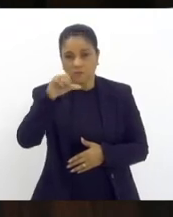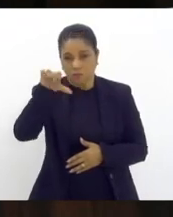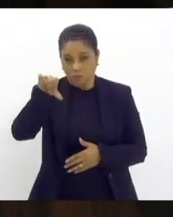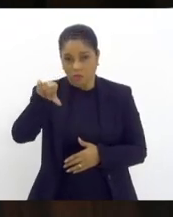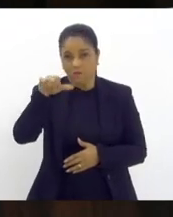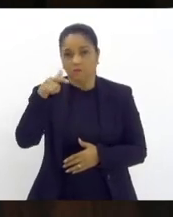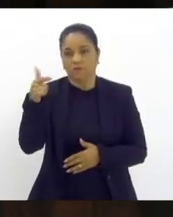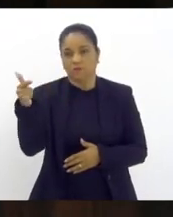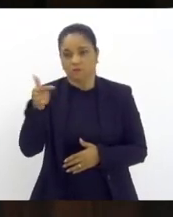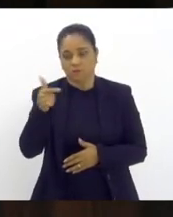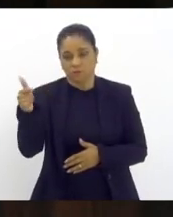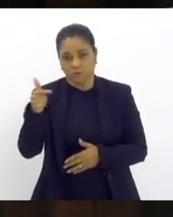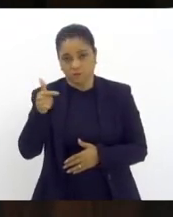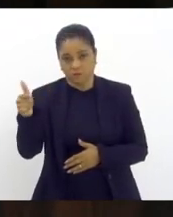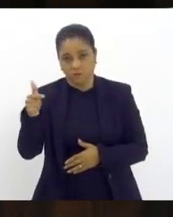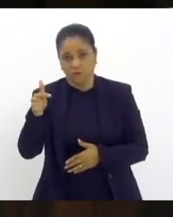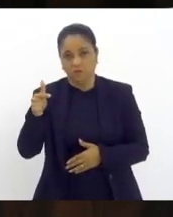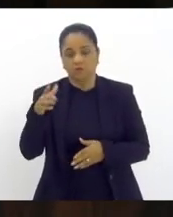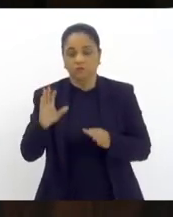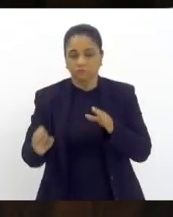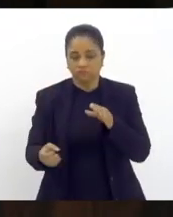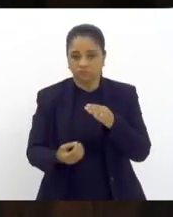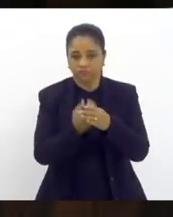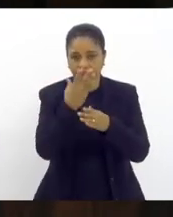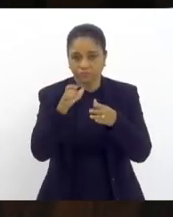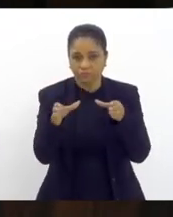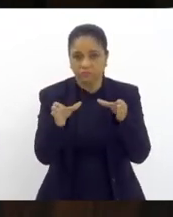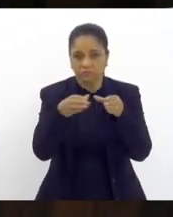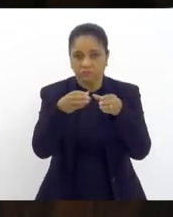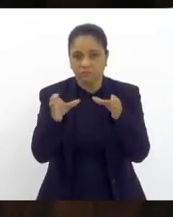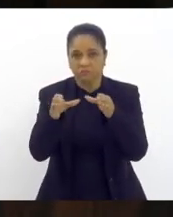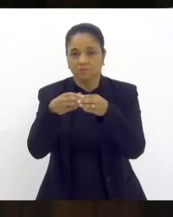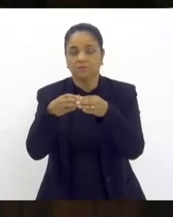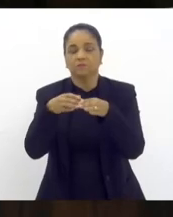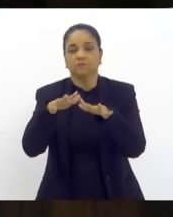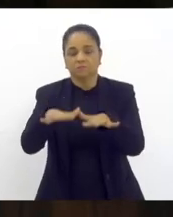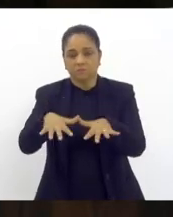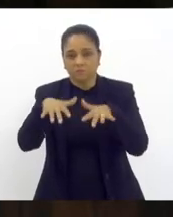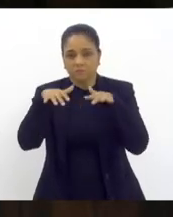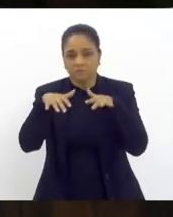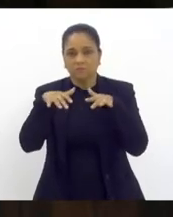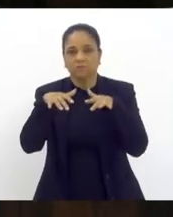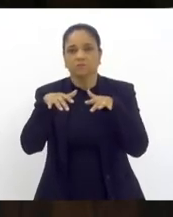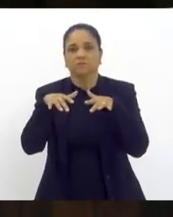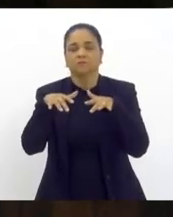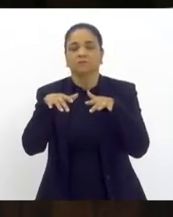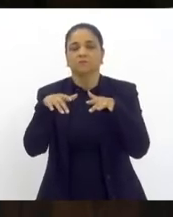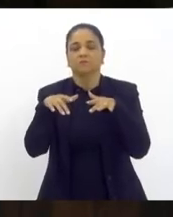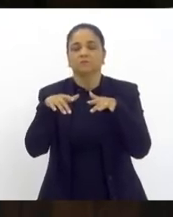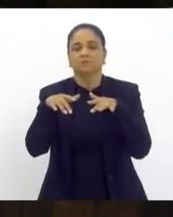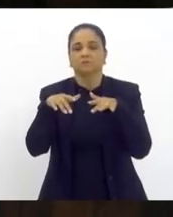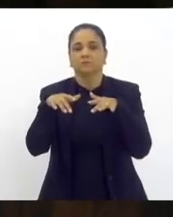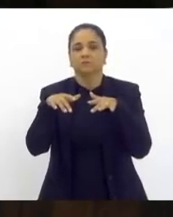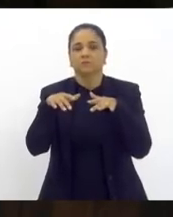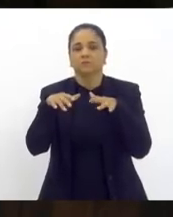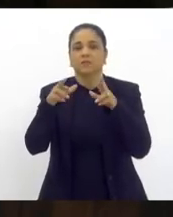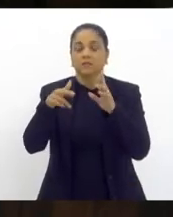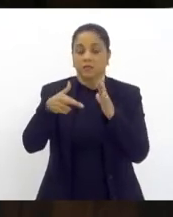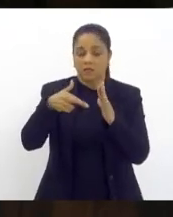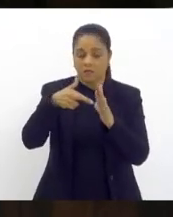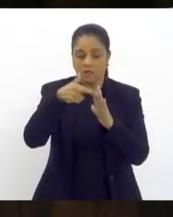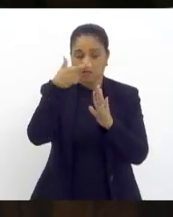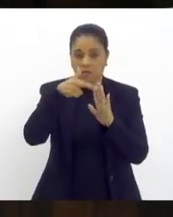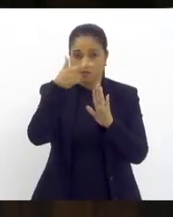2002, de autoria da Comissão Parlamentar de Inquérito, resolução, os senhores que aprovam, bom, de